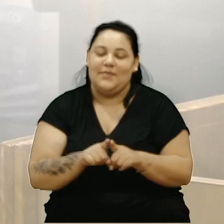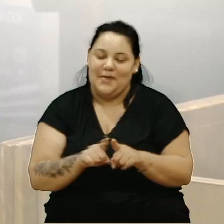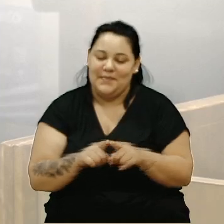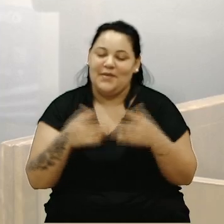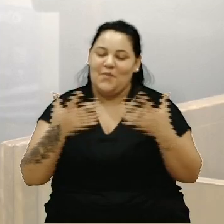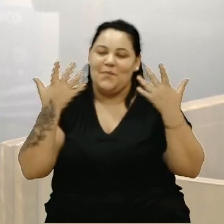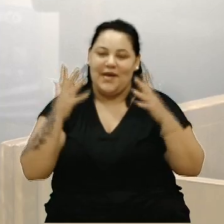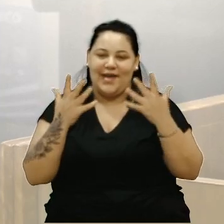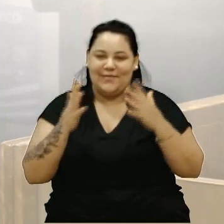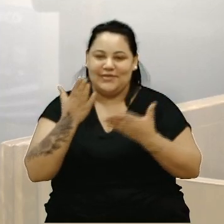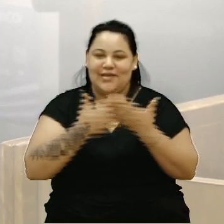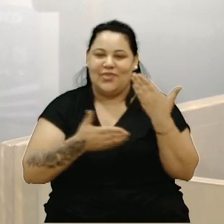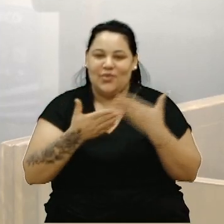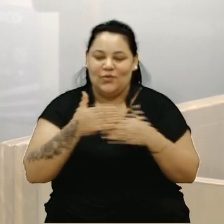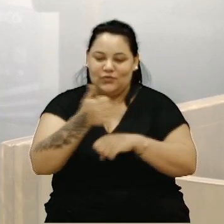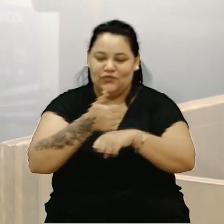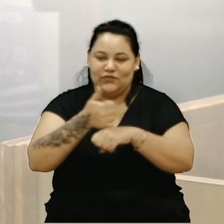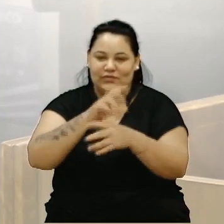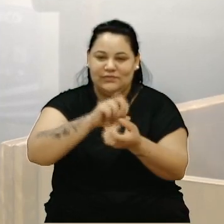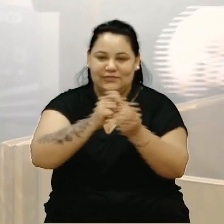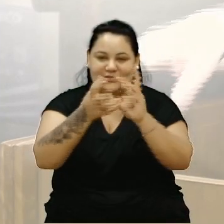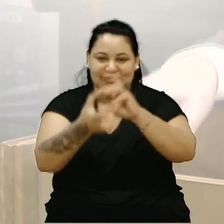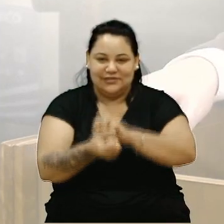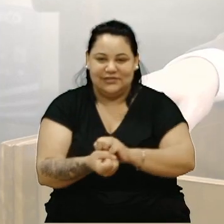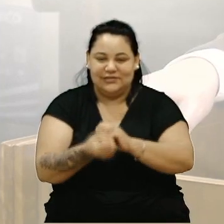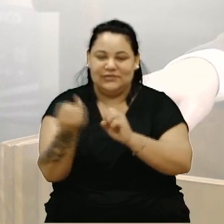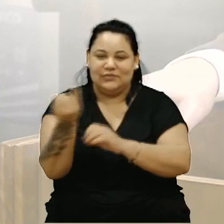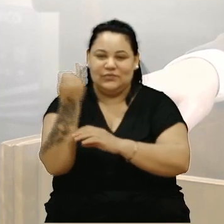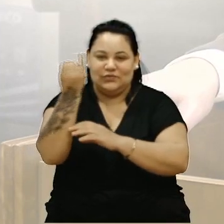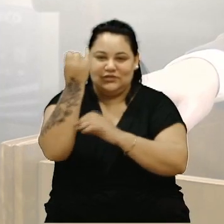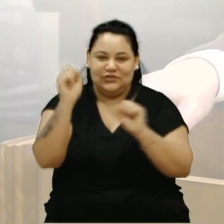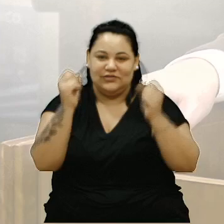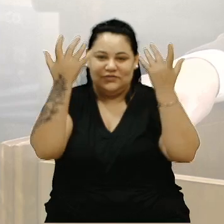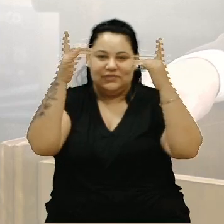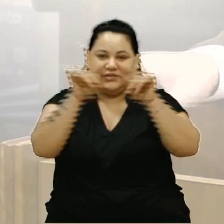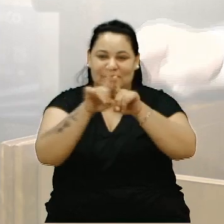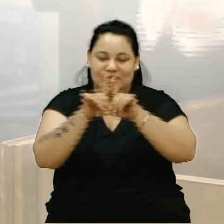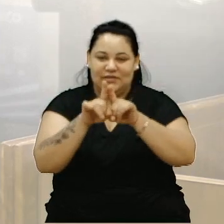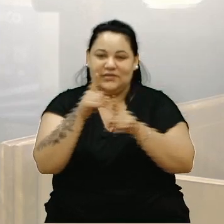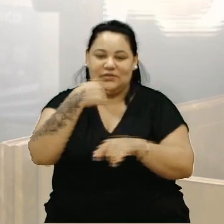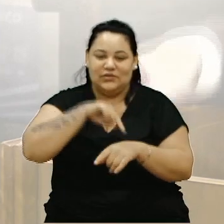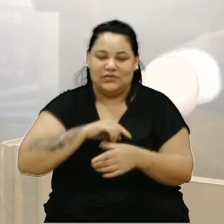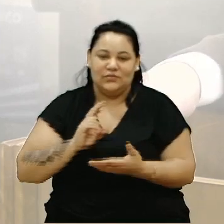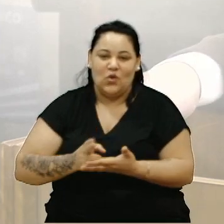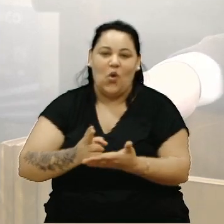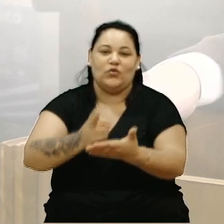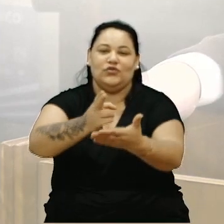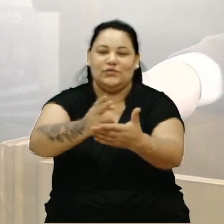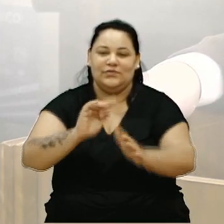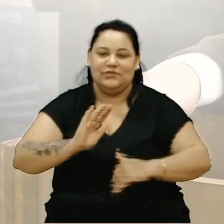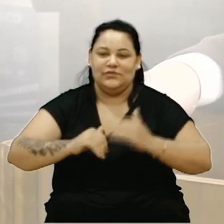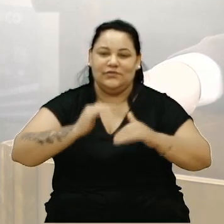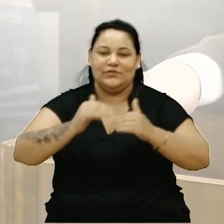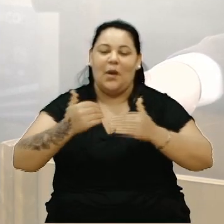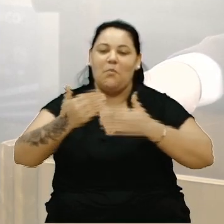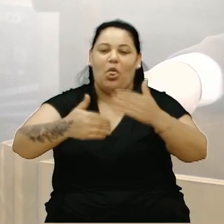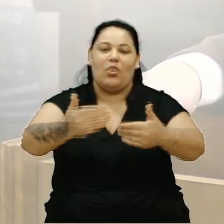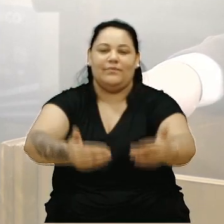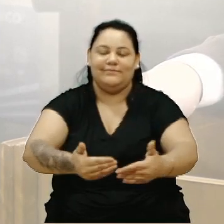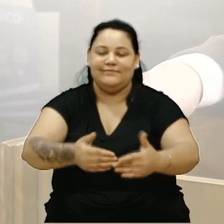a todos os artesãos por esse importante evento e seguimos em frente já com as próximas